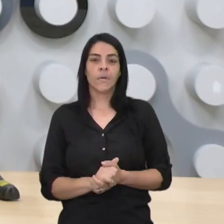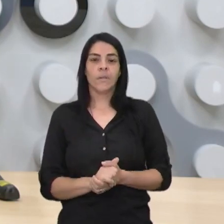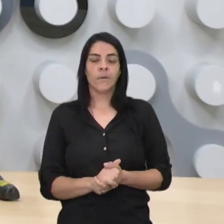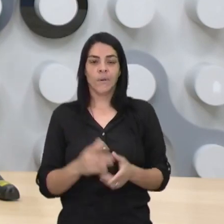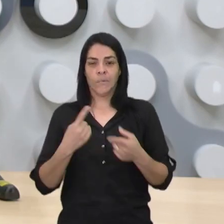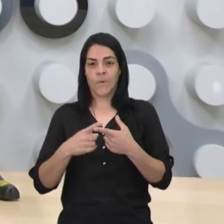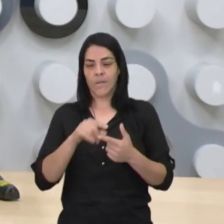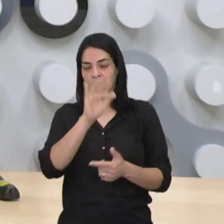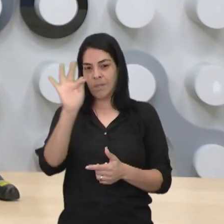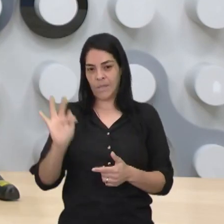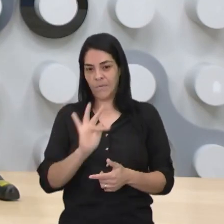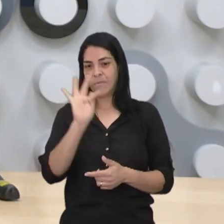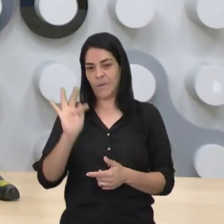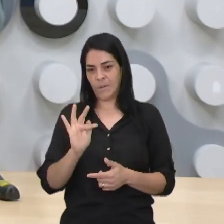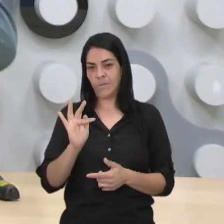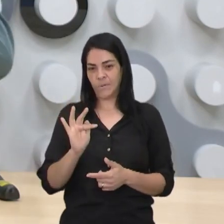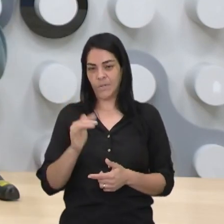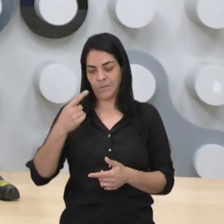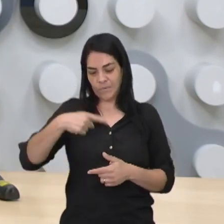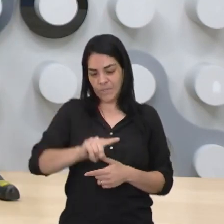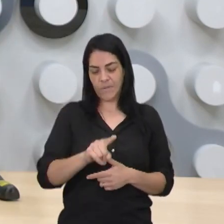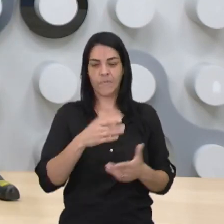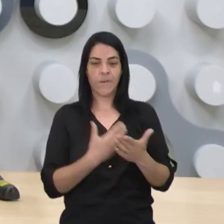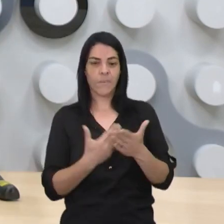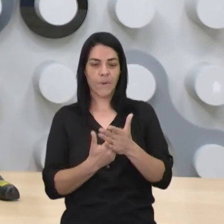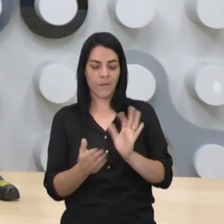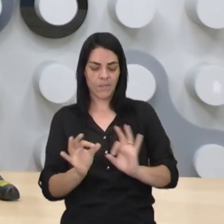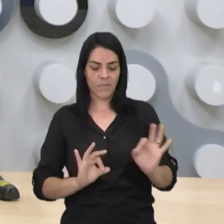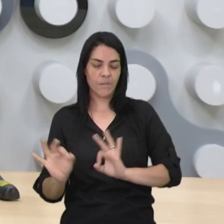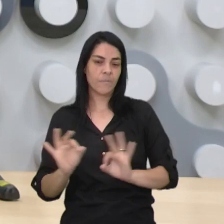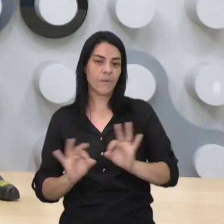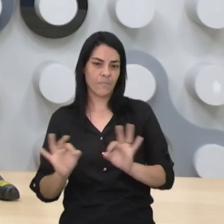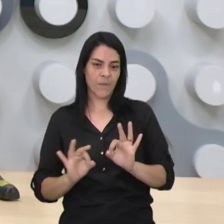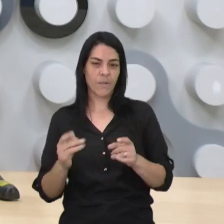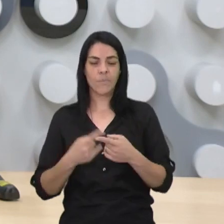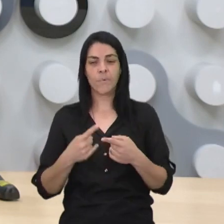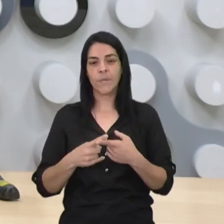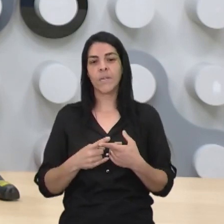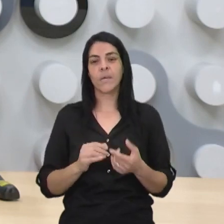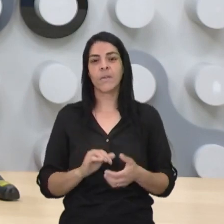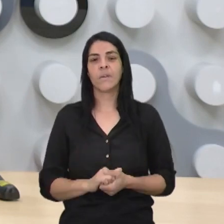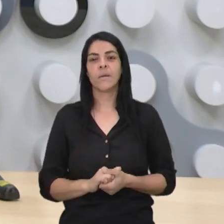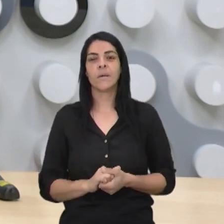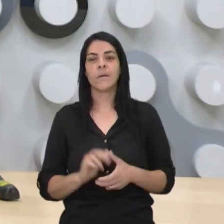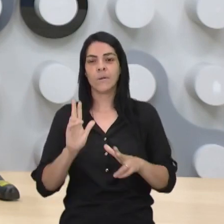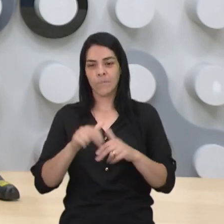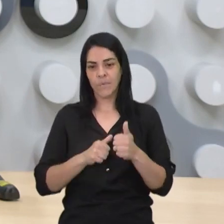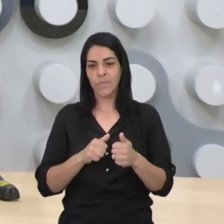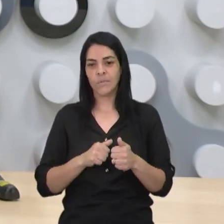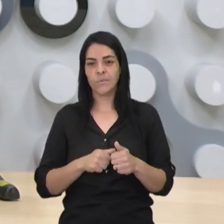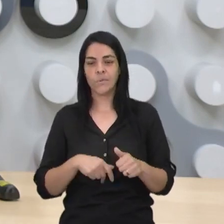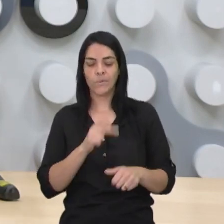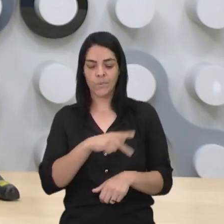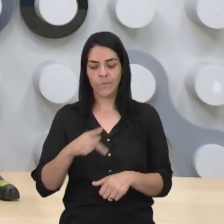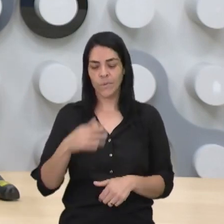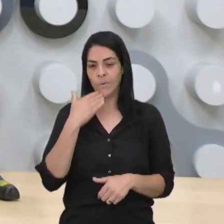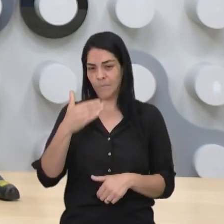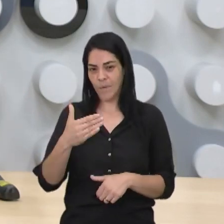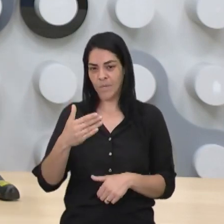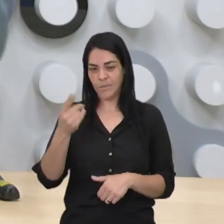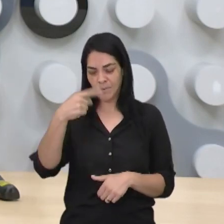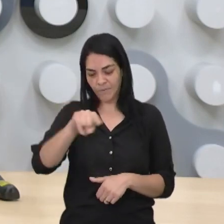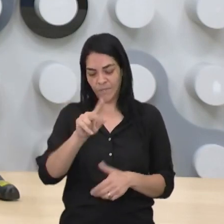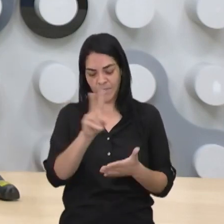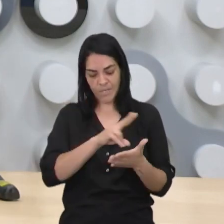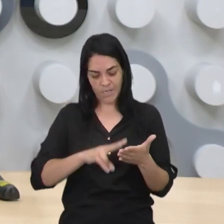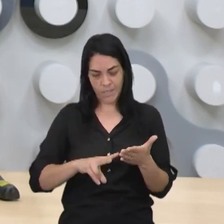assim, você vai para a aula já preparado, que é o ideal também, né? O professor, por isso que os professores, quando eles pedem para você ler um texto,